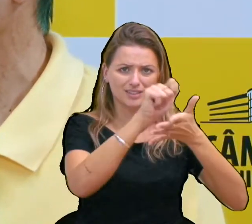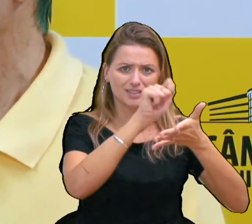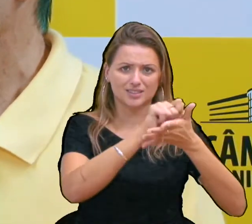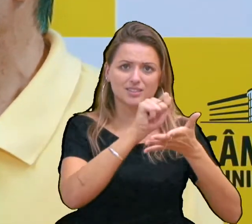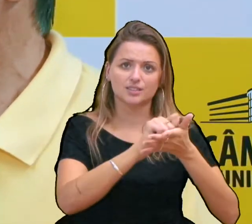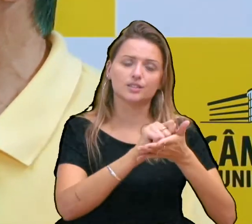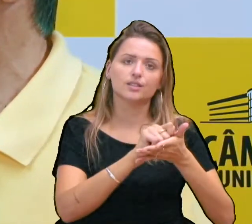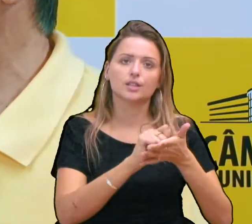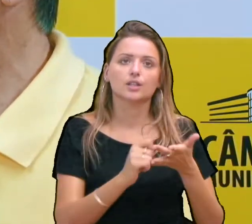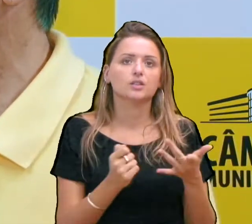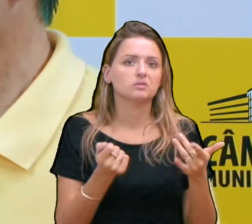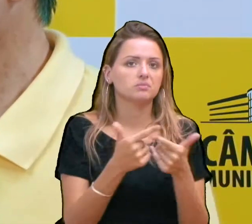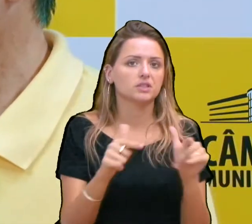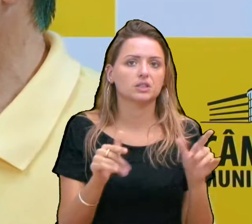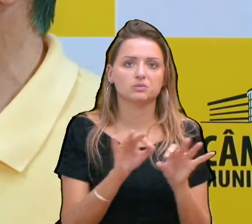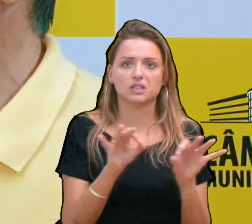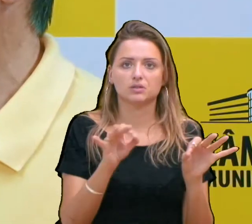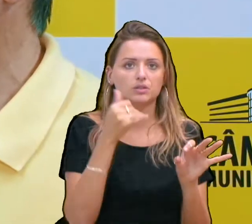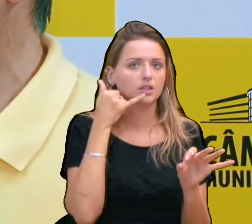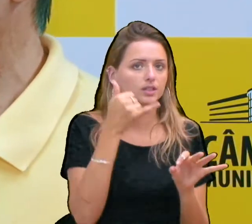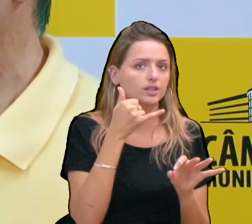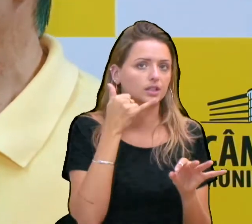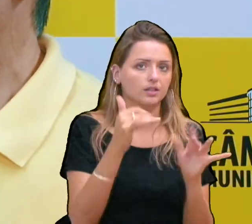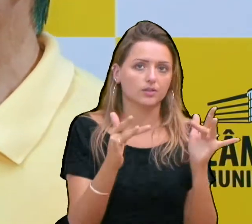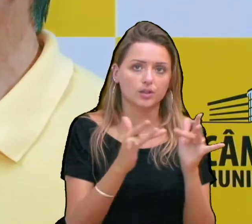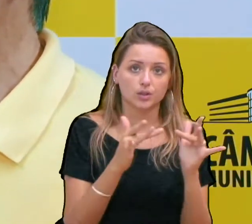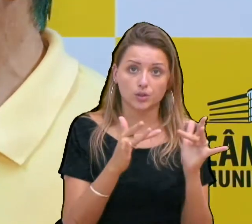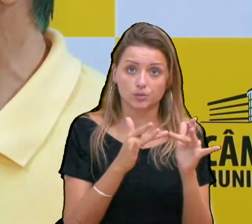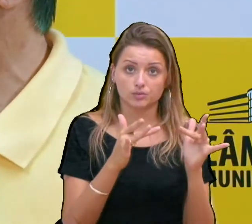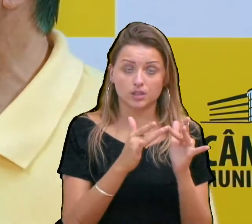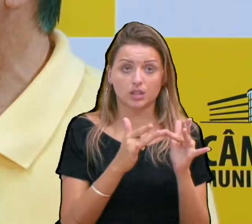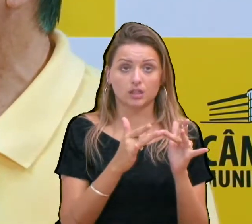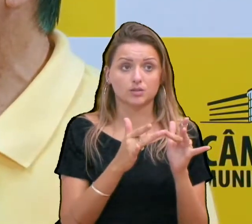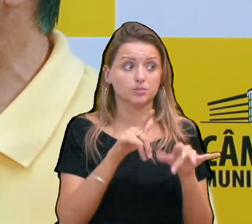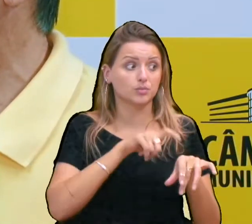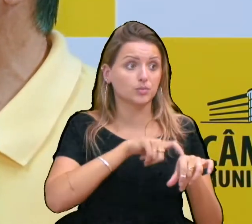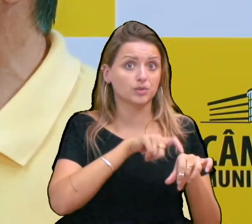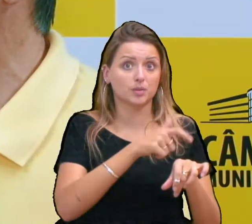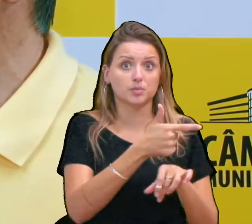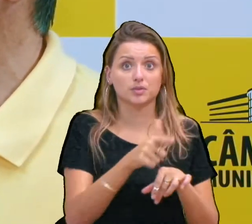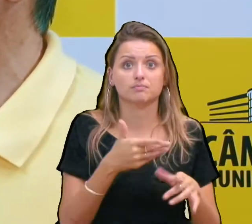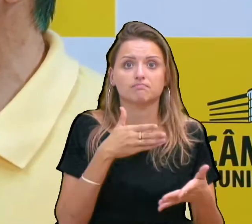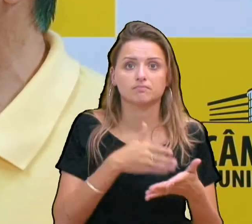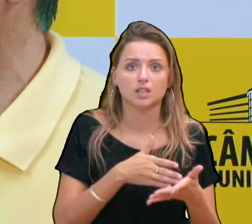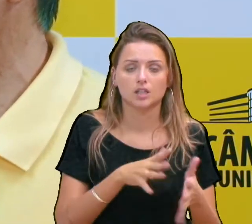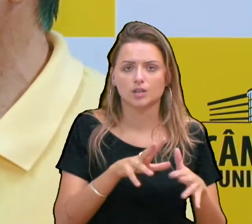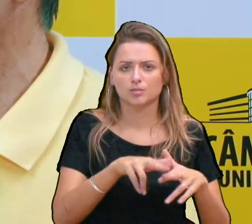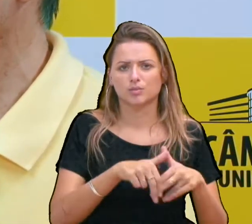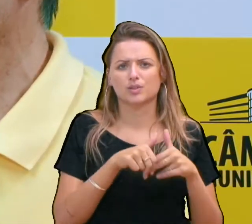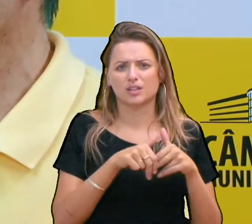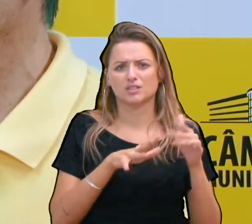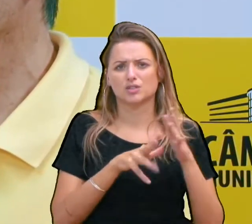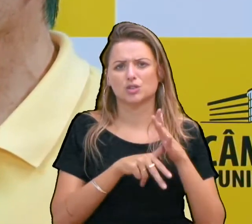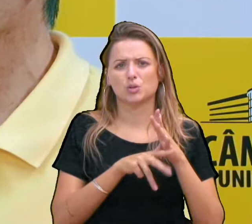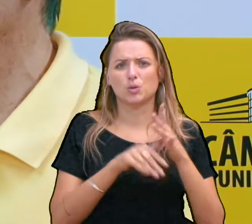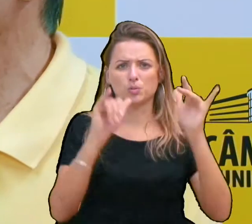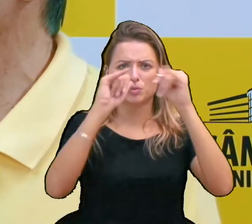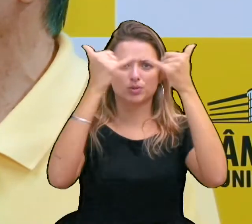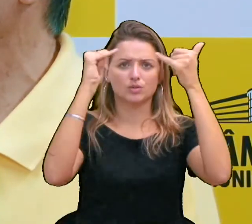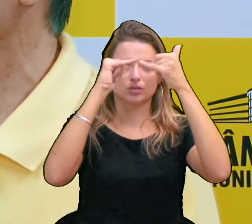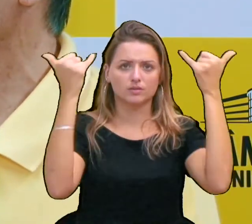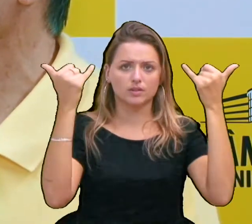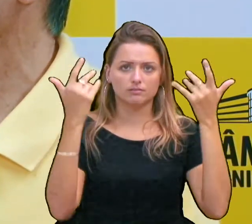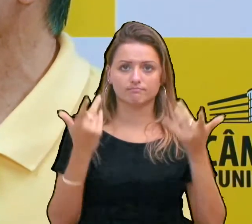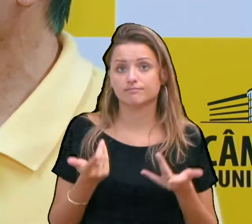porta, sem nenhum telefone para contato, por tempo indeterminado, pelo furto da fiação de luz. Quer dizer, além de vender